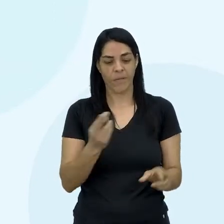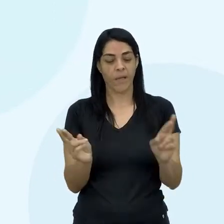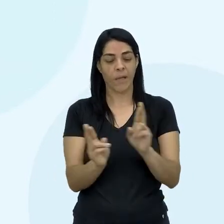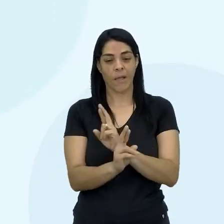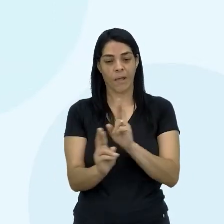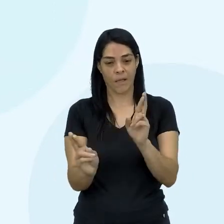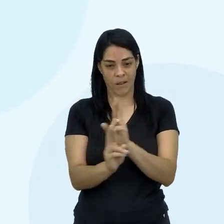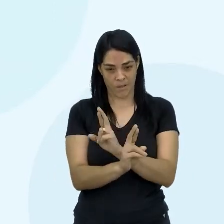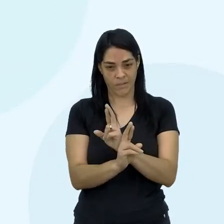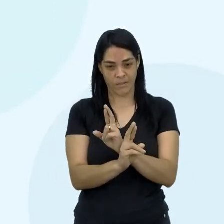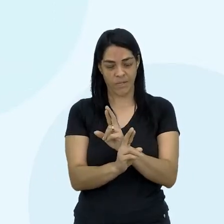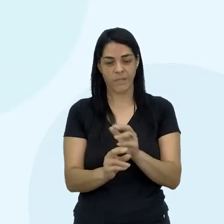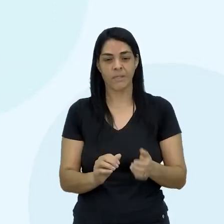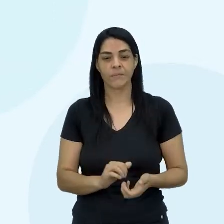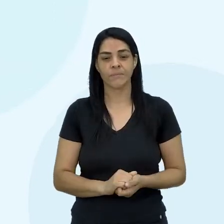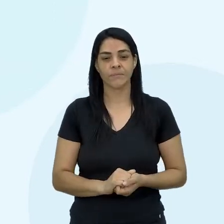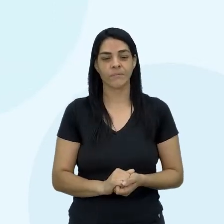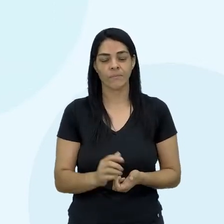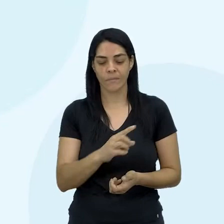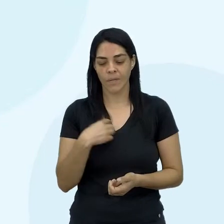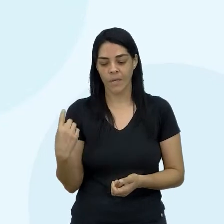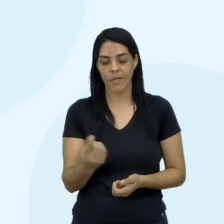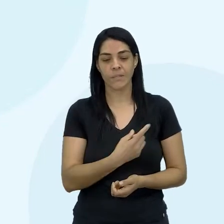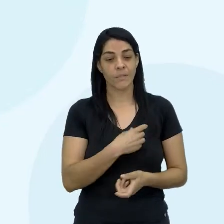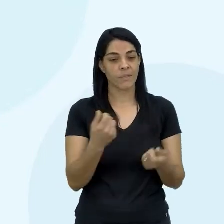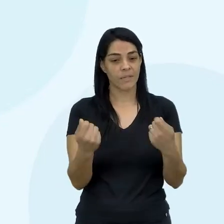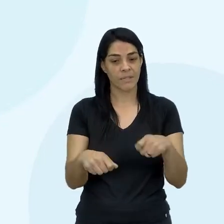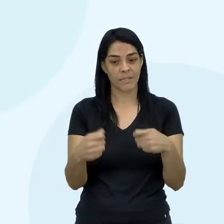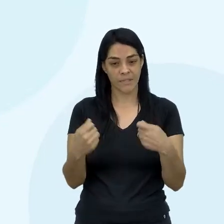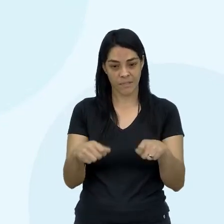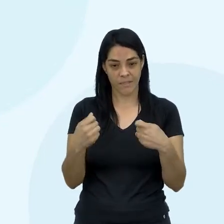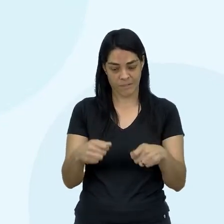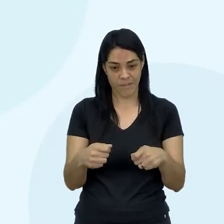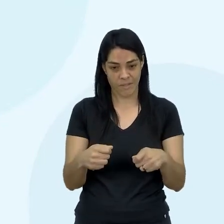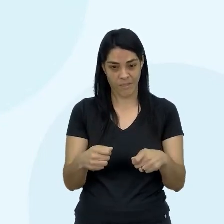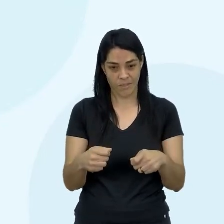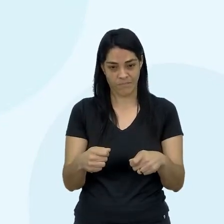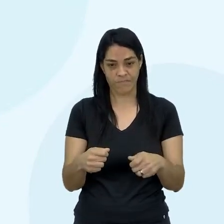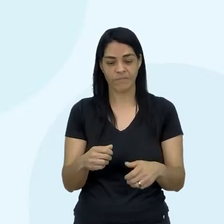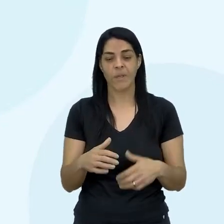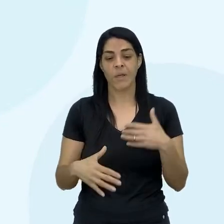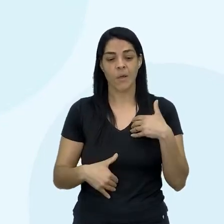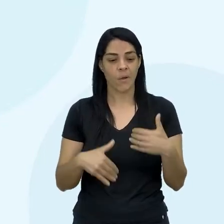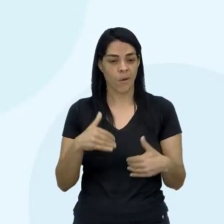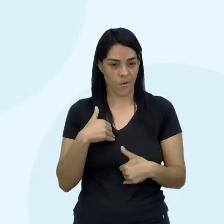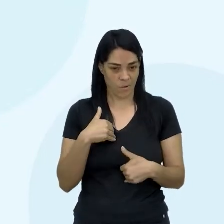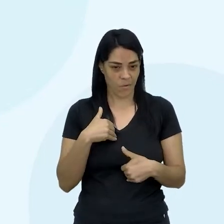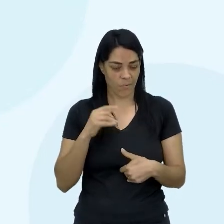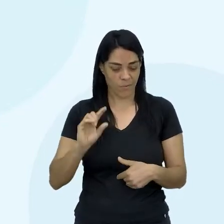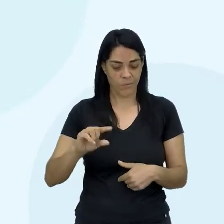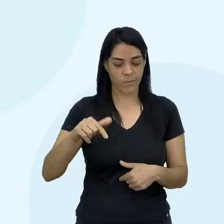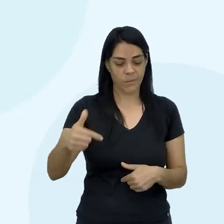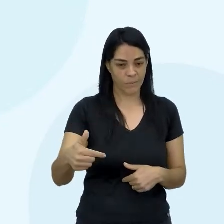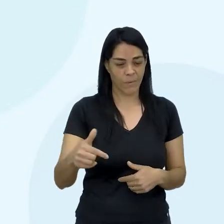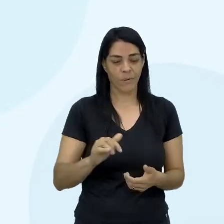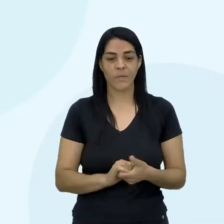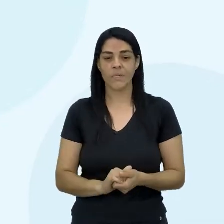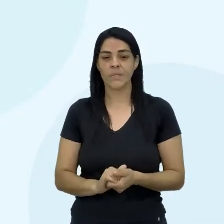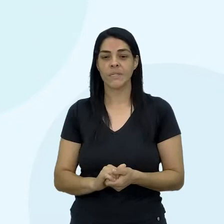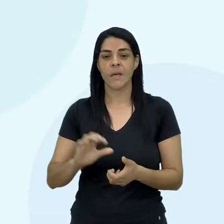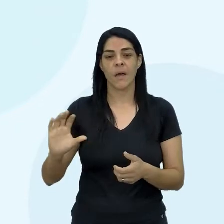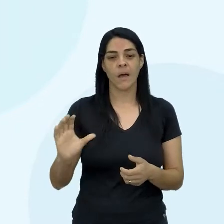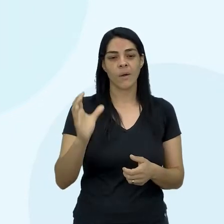relacionada, evidentemente, às nossas necessidades fisiológicas. Logo em seguida, vem